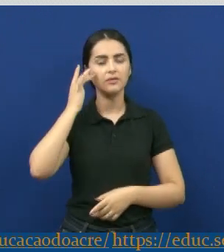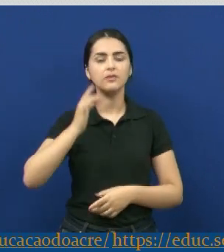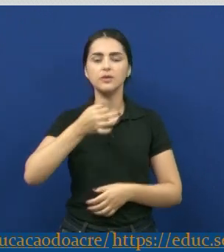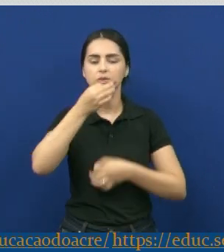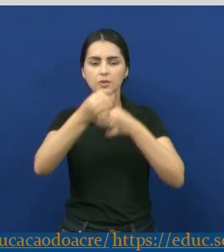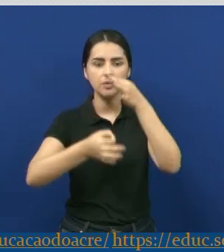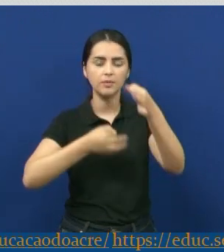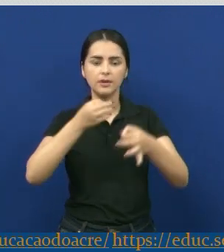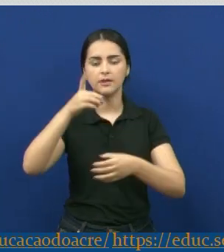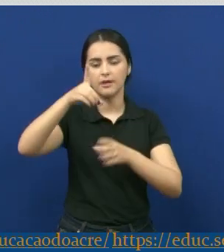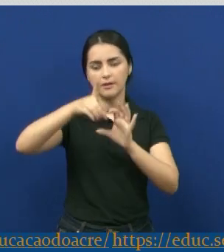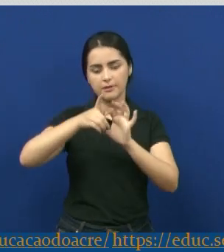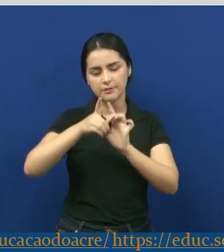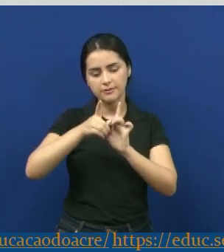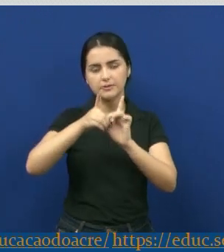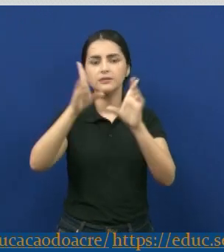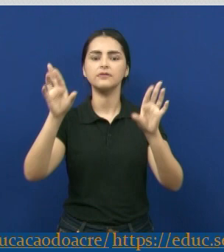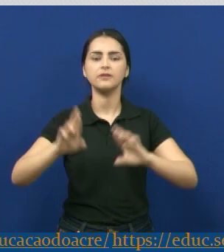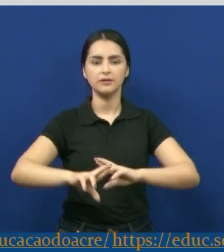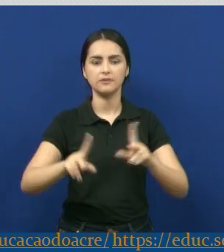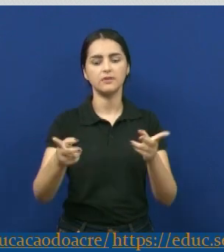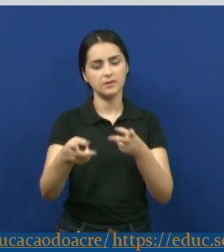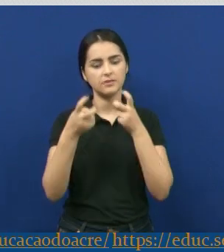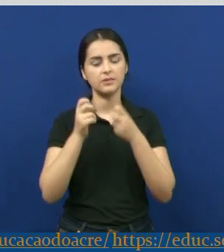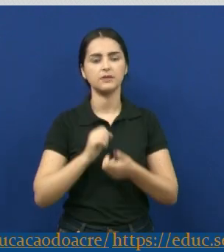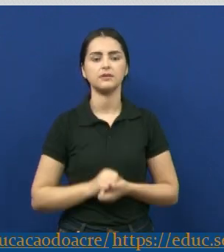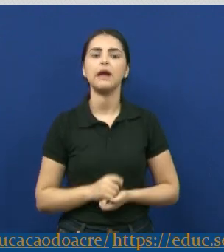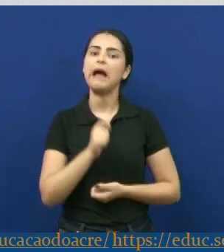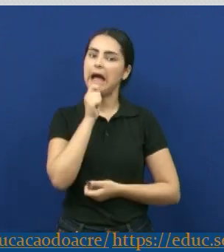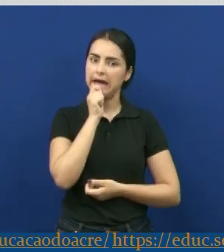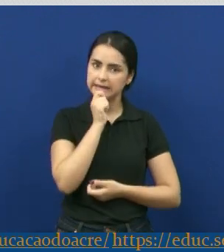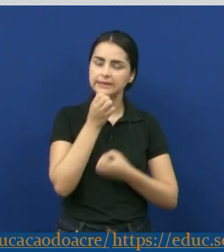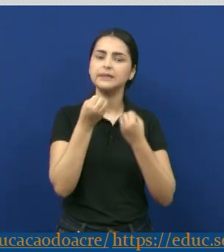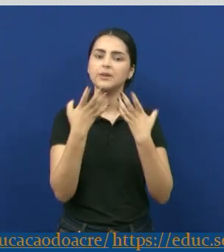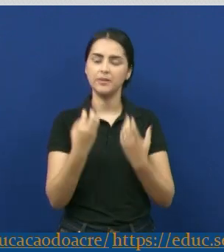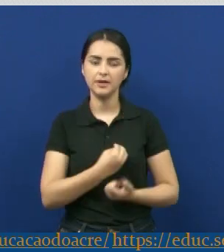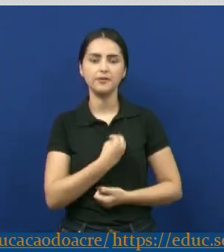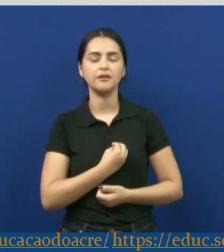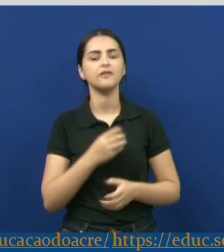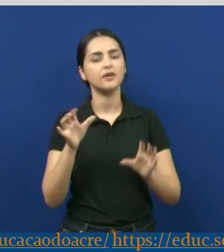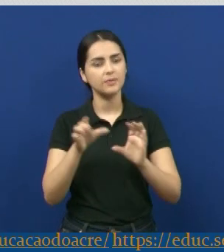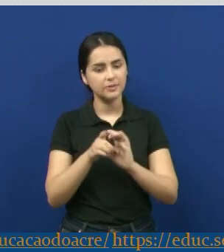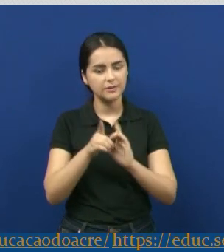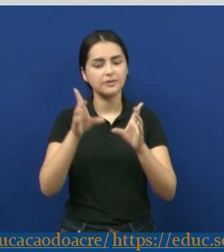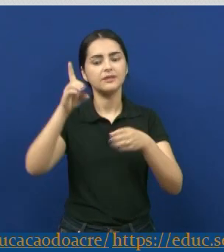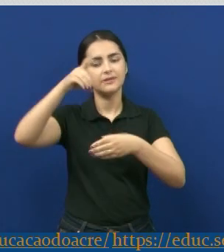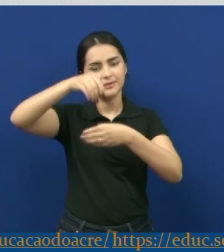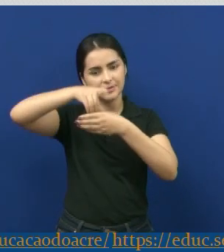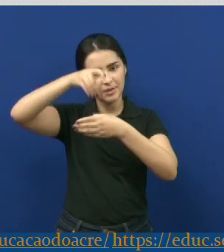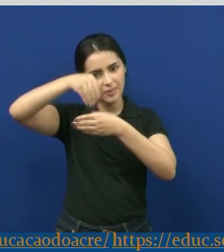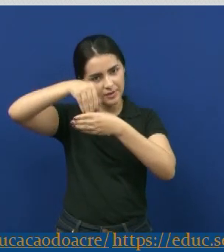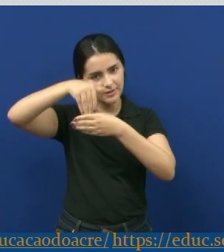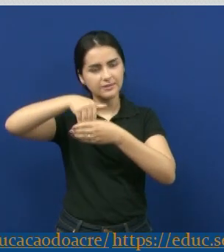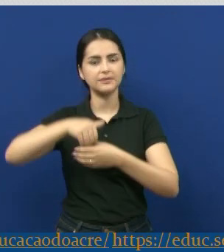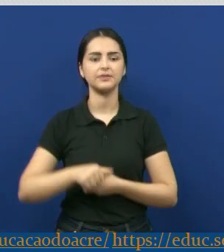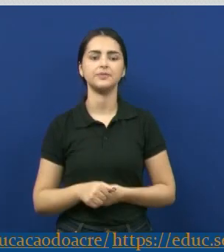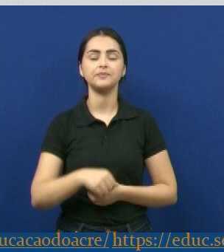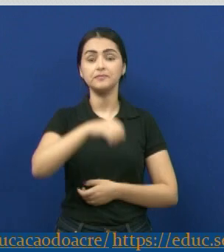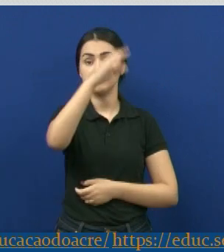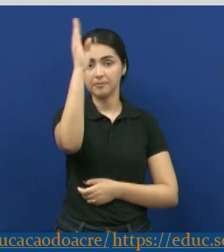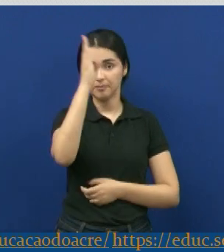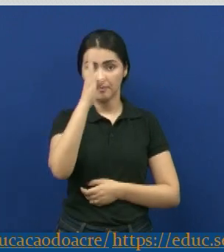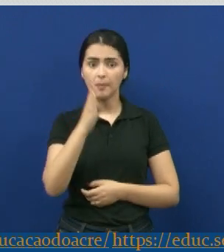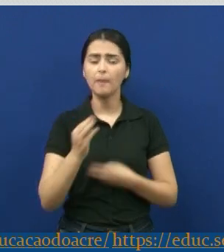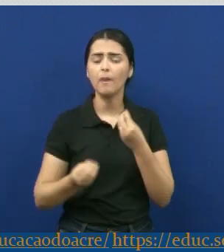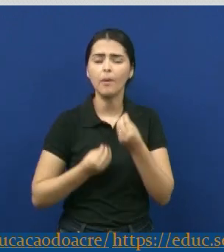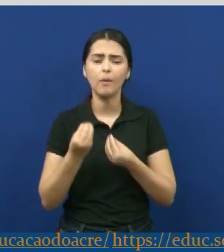a diferença de democracia para absolutismo, né? Ainda bem que vivemos em uma democracia. No Brasil,